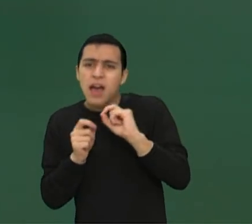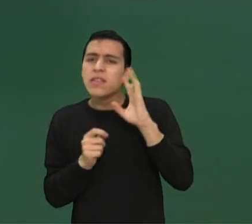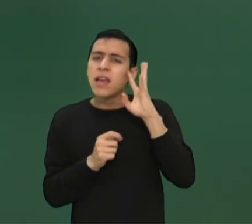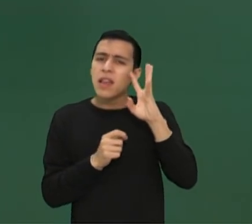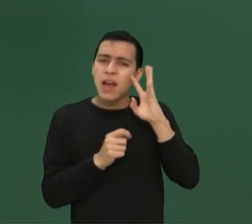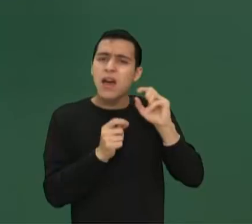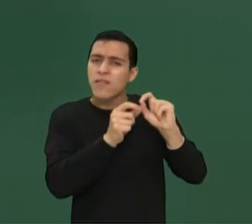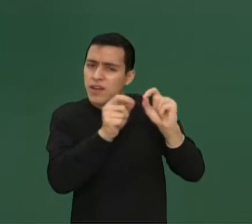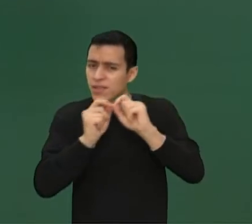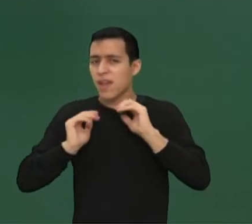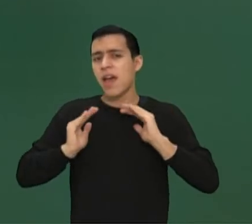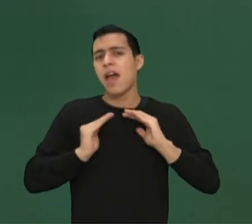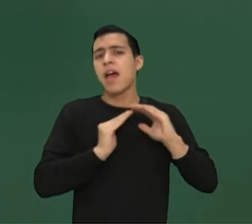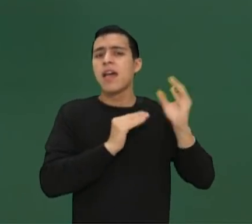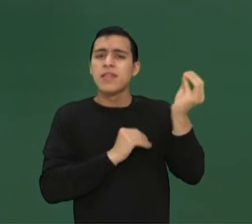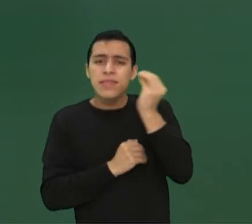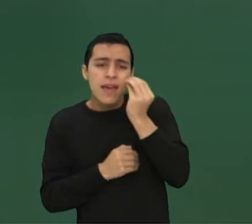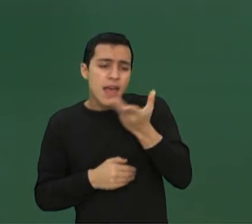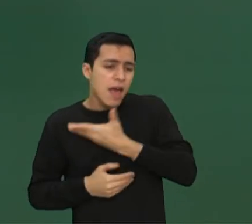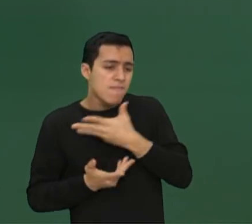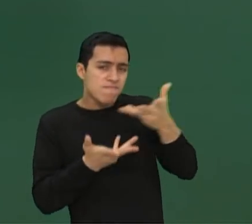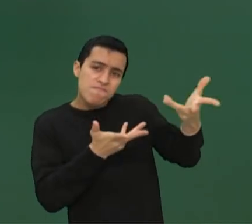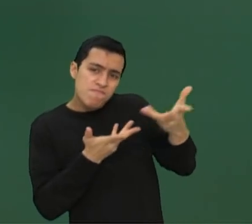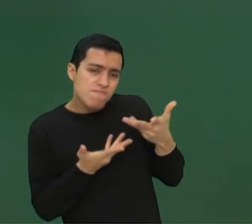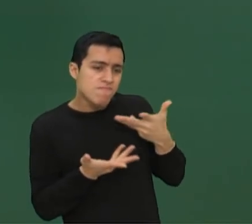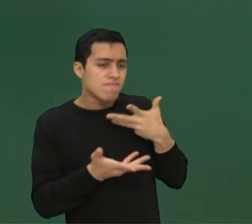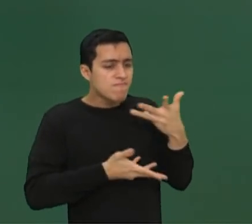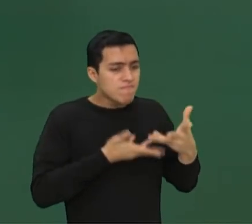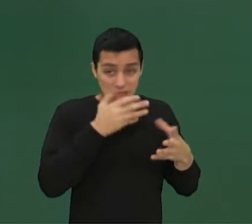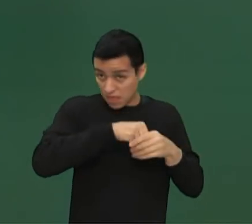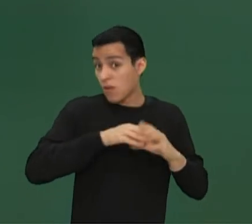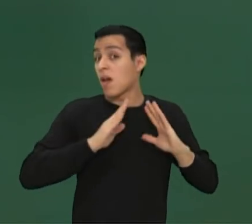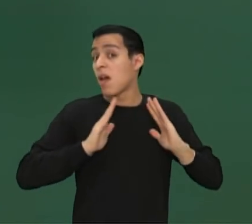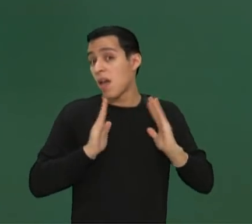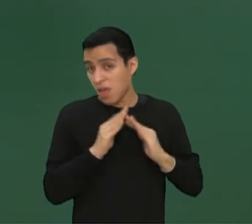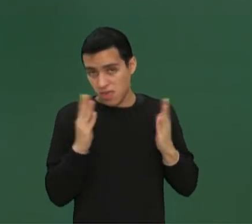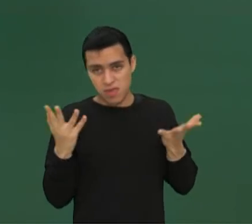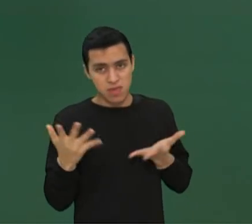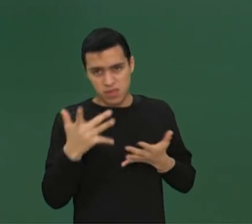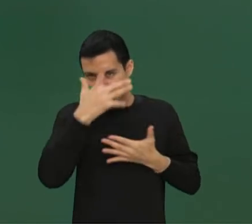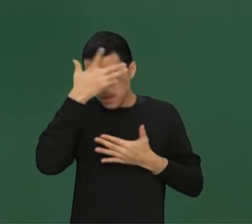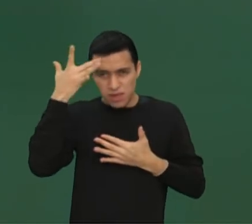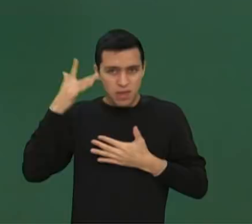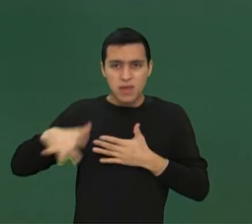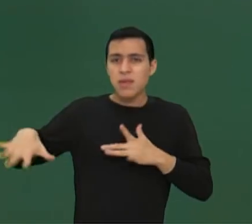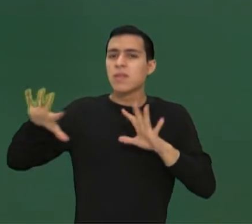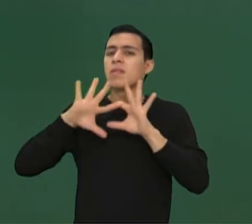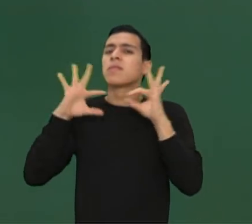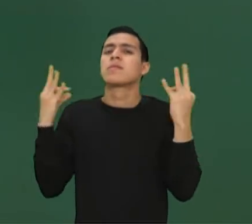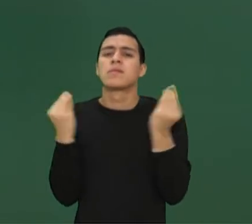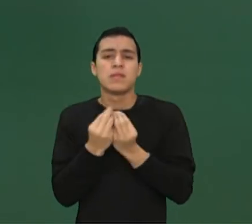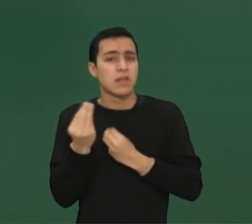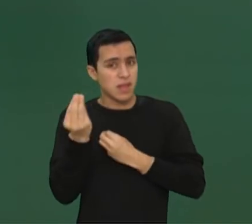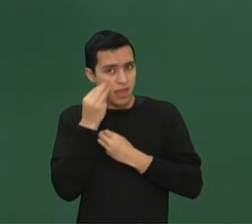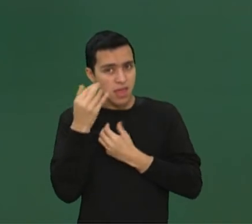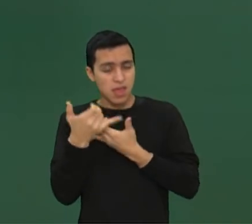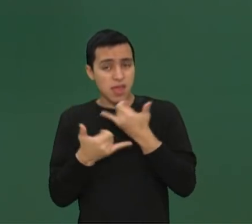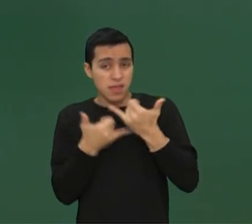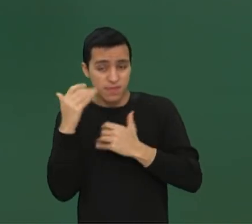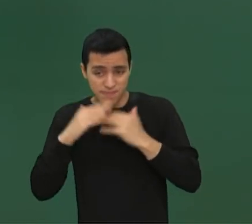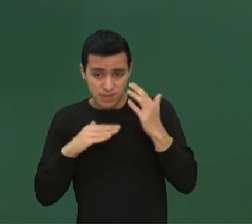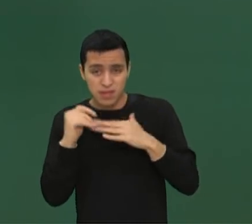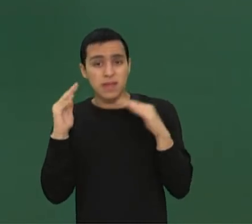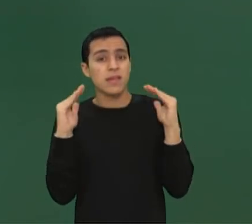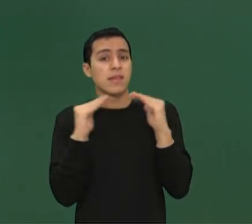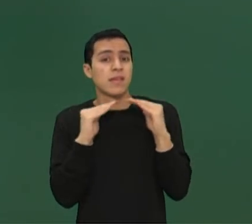tentem jogar com os amigos, com os familiares de casa, com parentes. Então, tentem fazer essa prática porque vocês